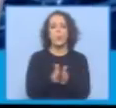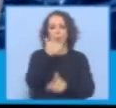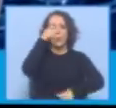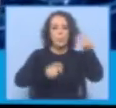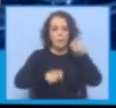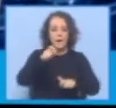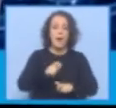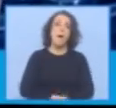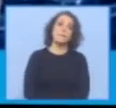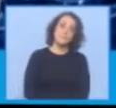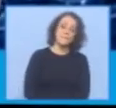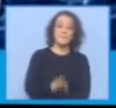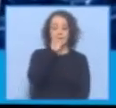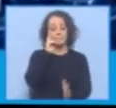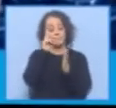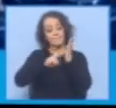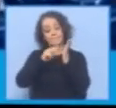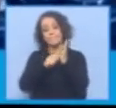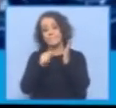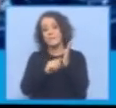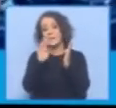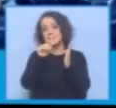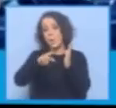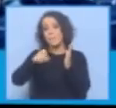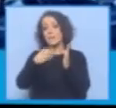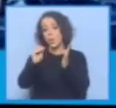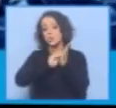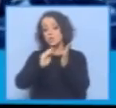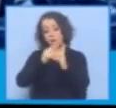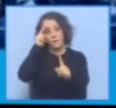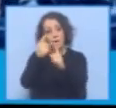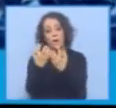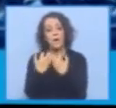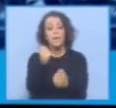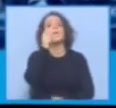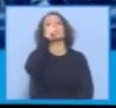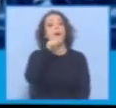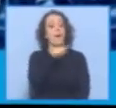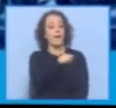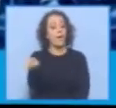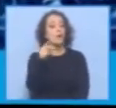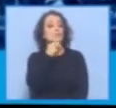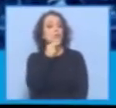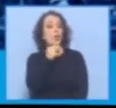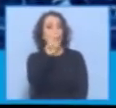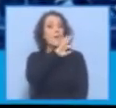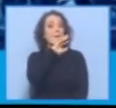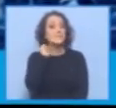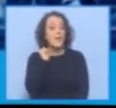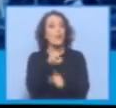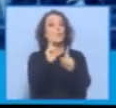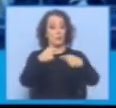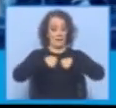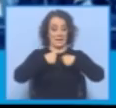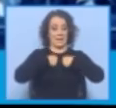Se nós vamos a São Mateus escreve para os judeus. É engraçado, porque afinal de contas, ele é quem pega com